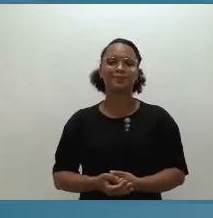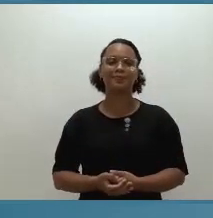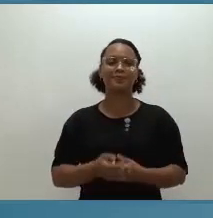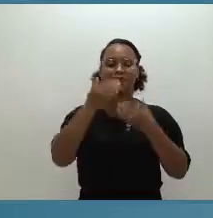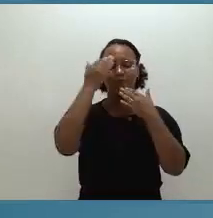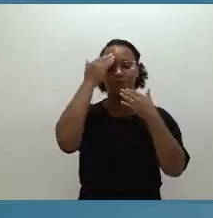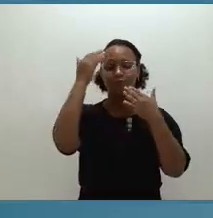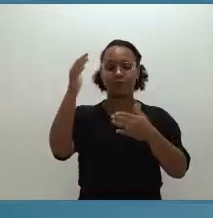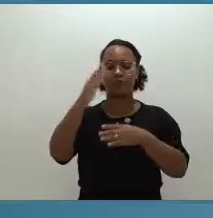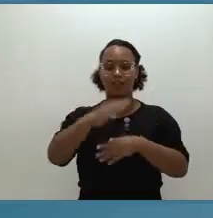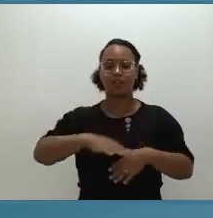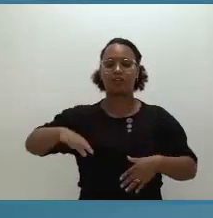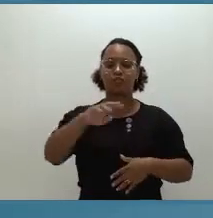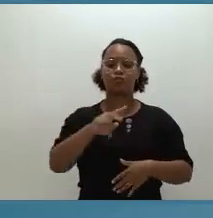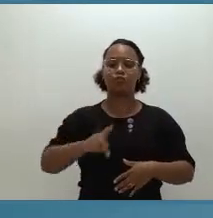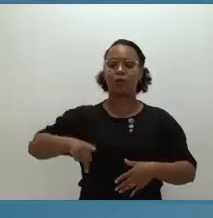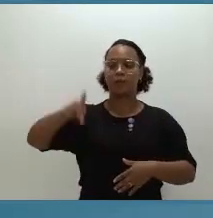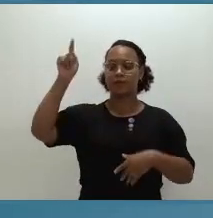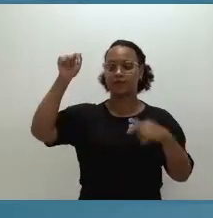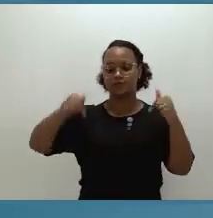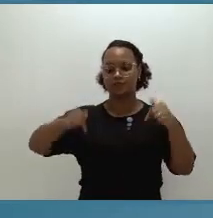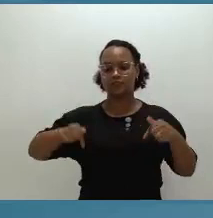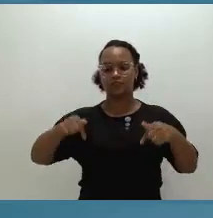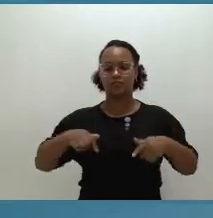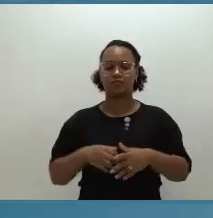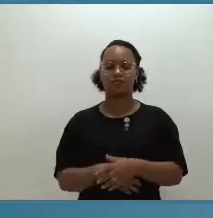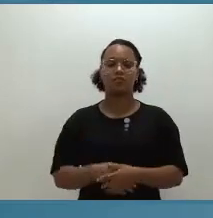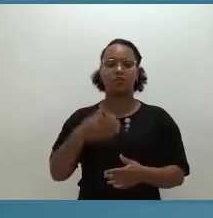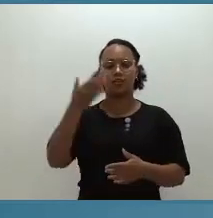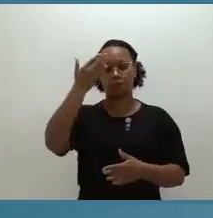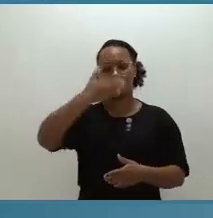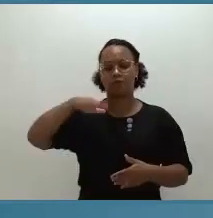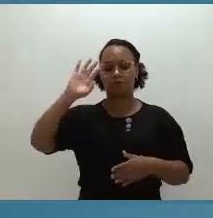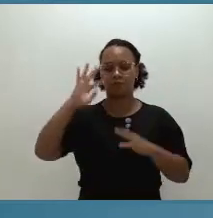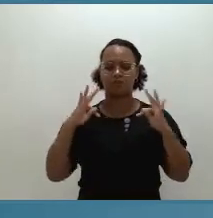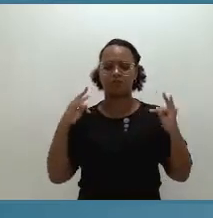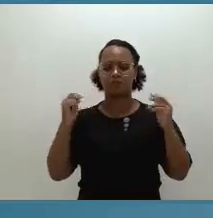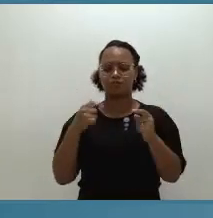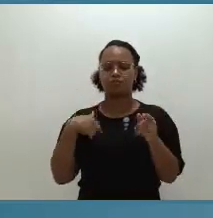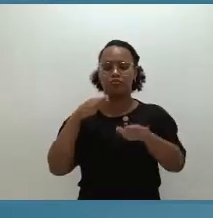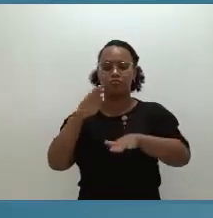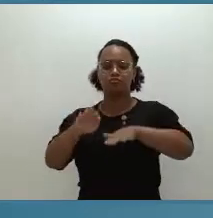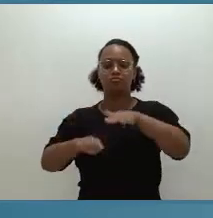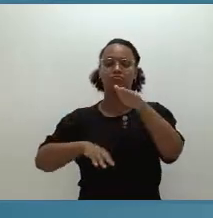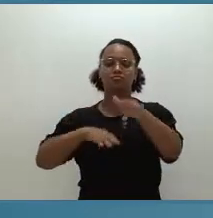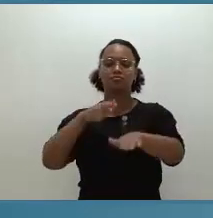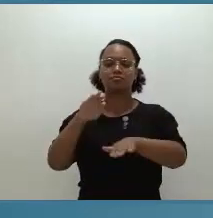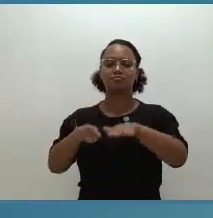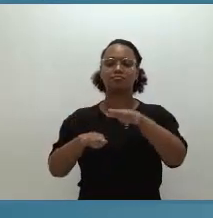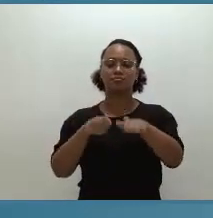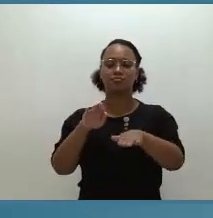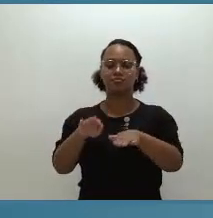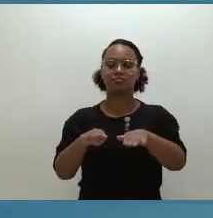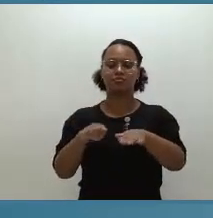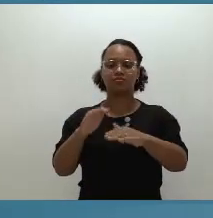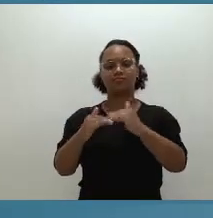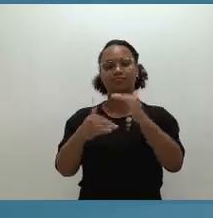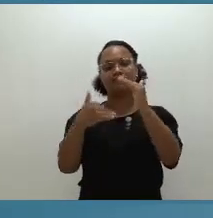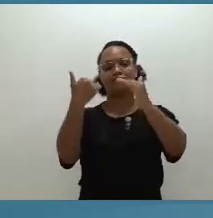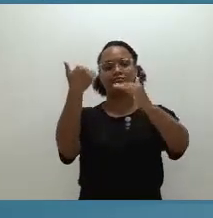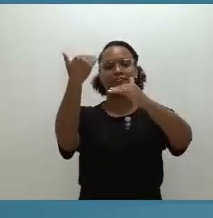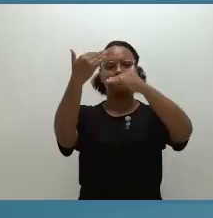aqui. Todos. Eu prometo que vou caminhar. E caminhar para fazer